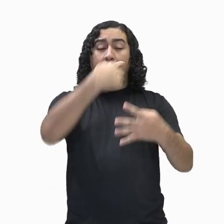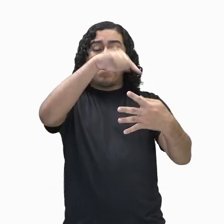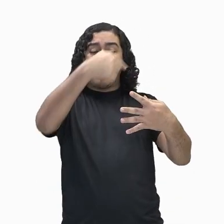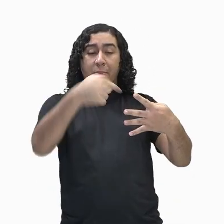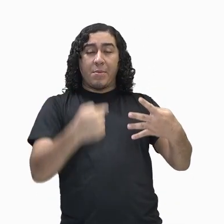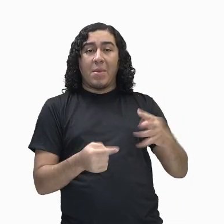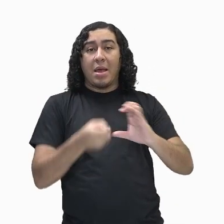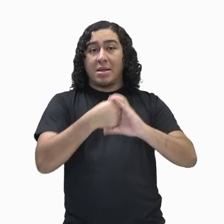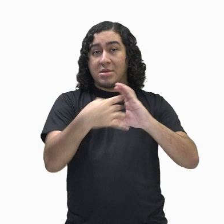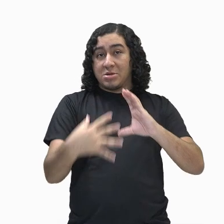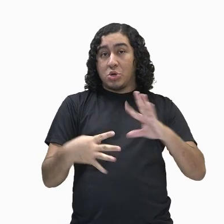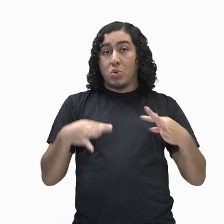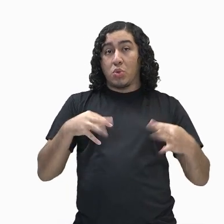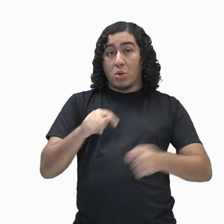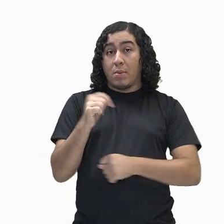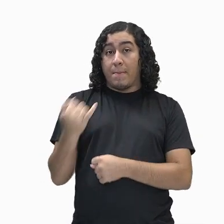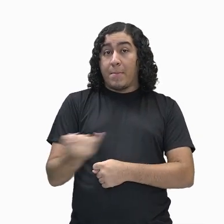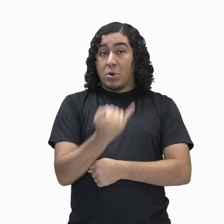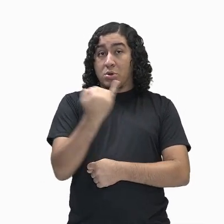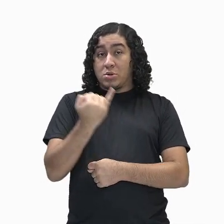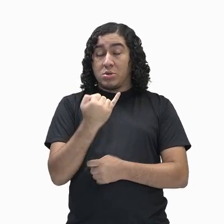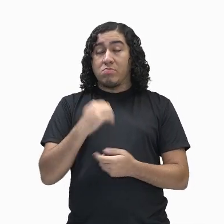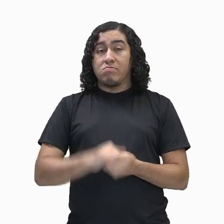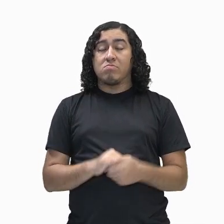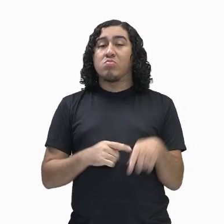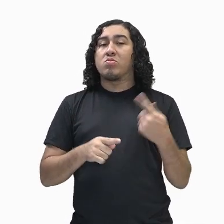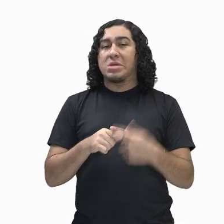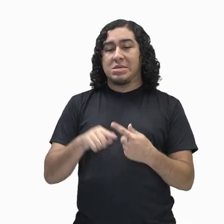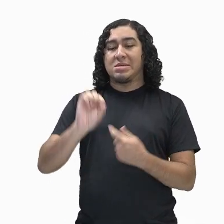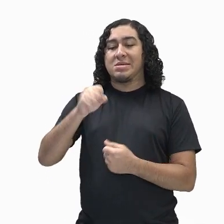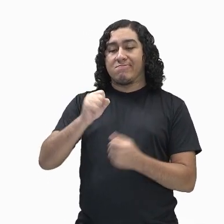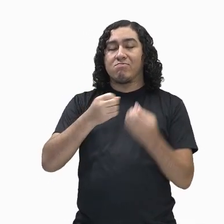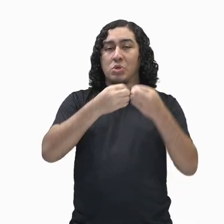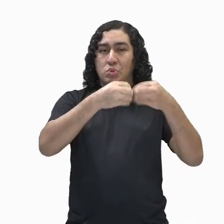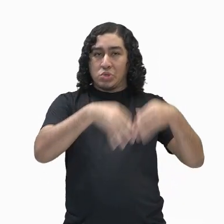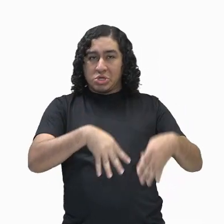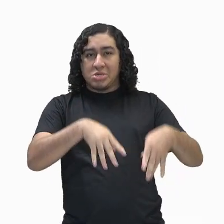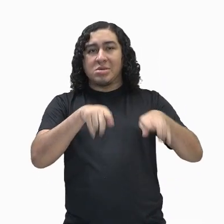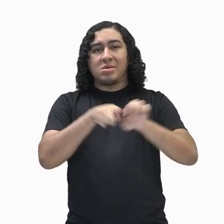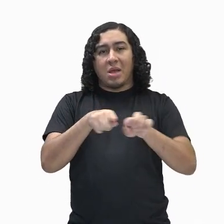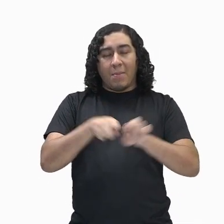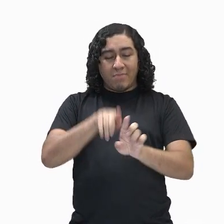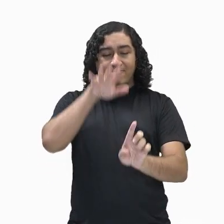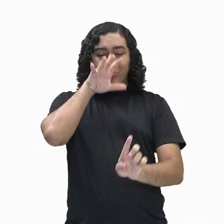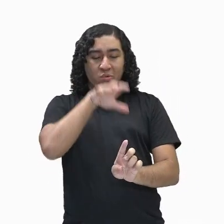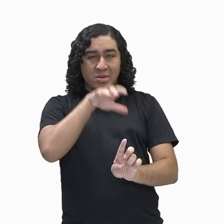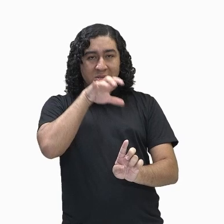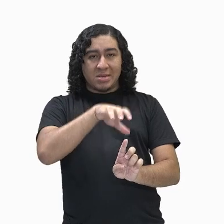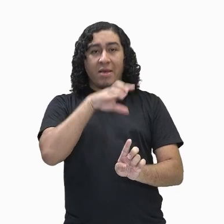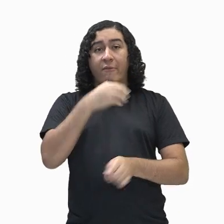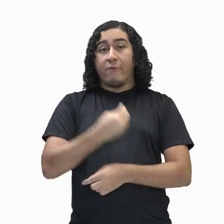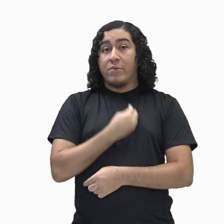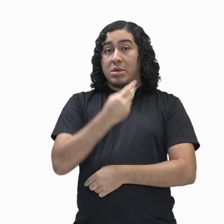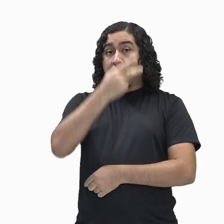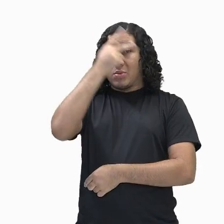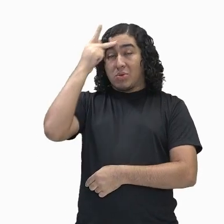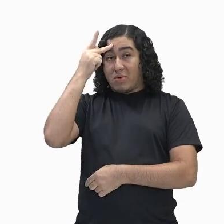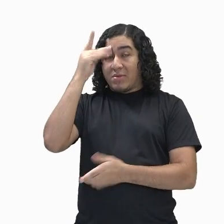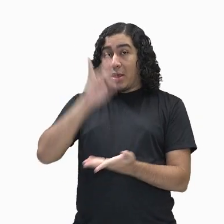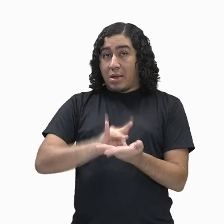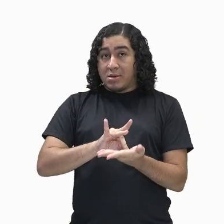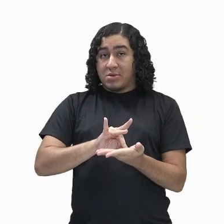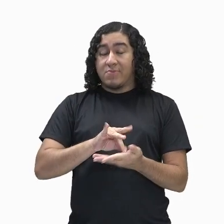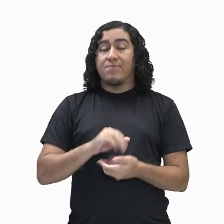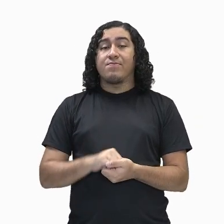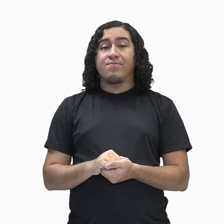são muito importantes, porque eles prejudicam, eles interferem na vida das pessoas. É o